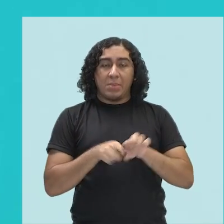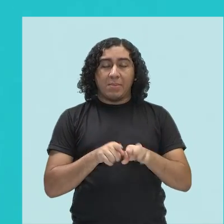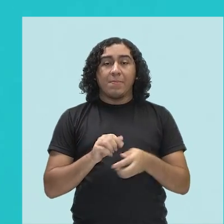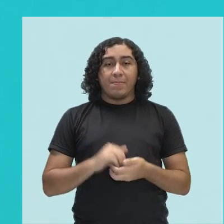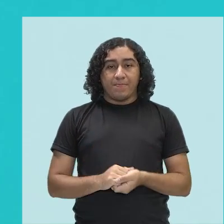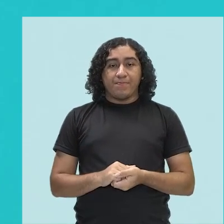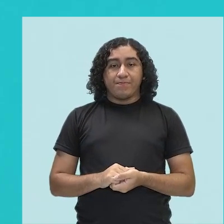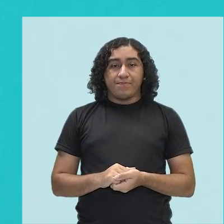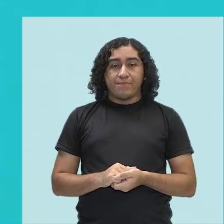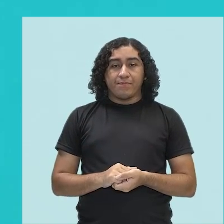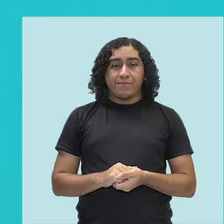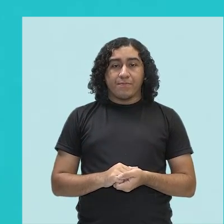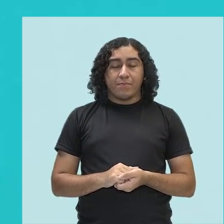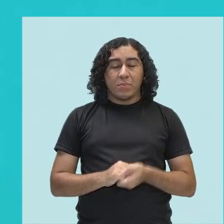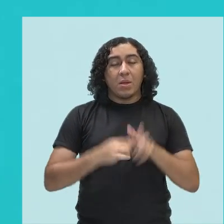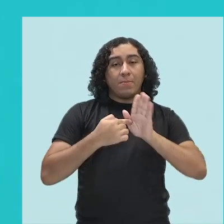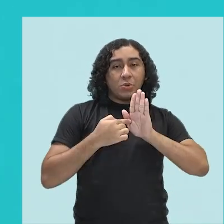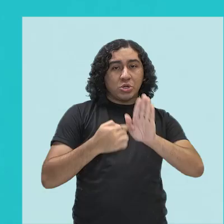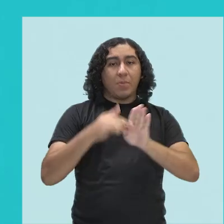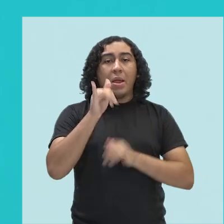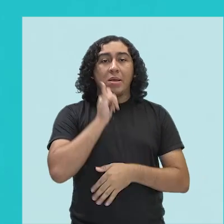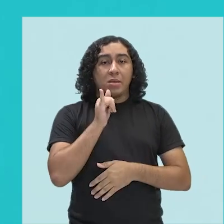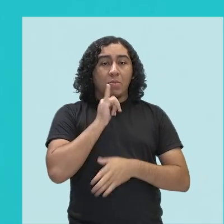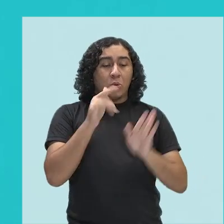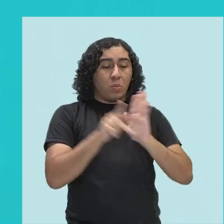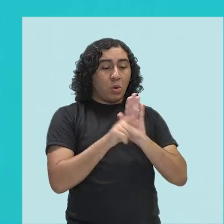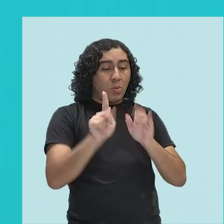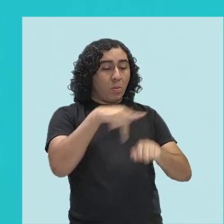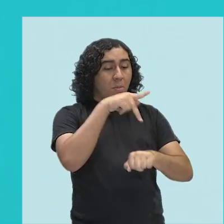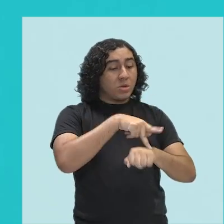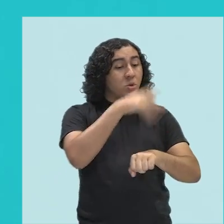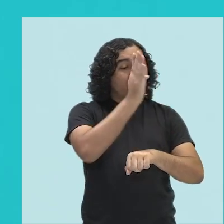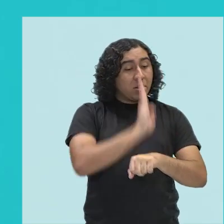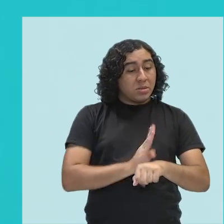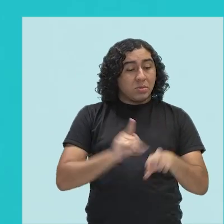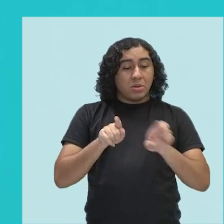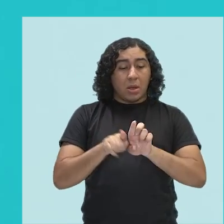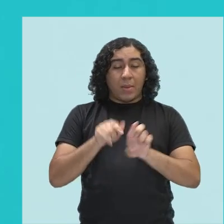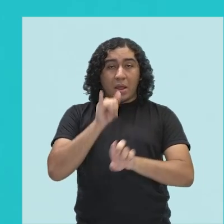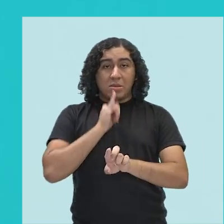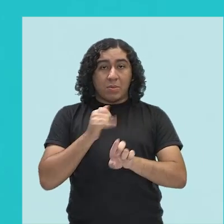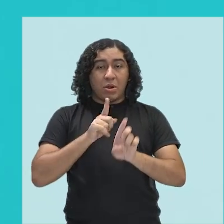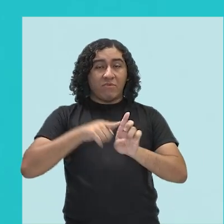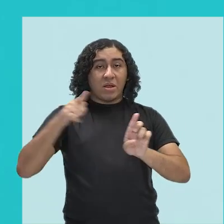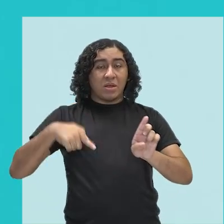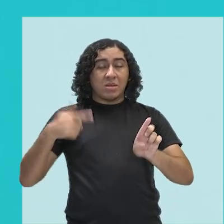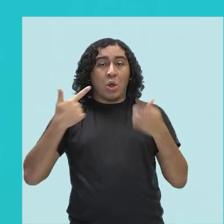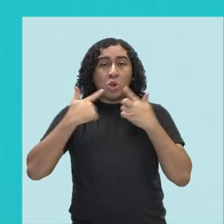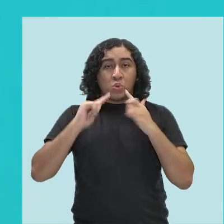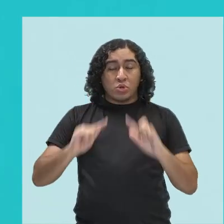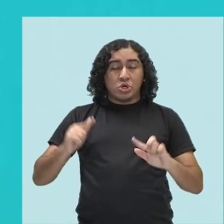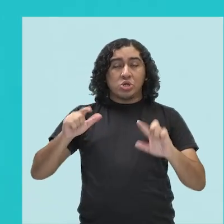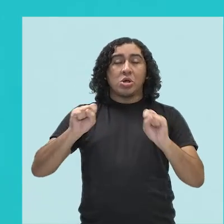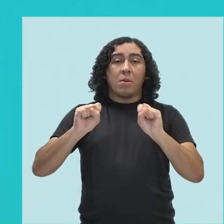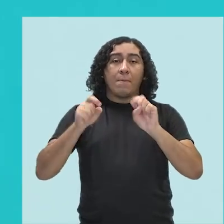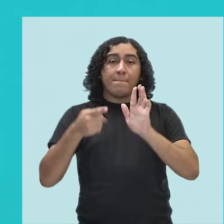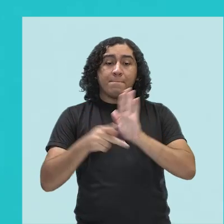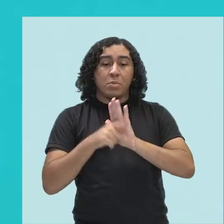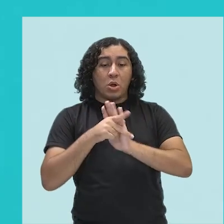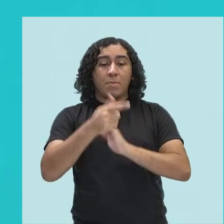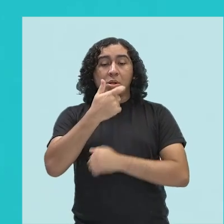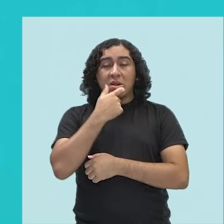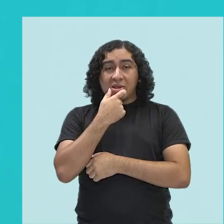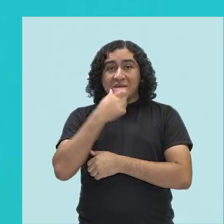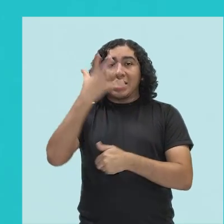nasceu. E nós colocamos ali exemplos do Brasil, exemplos de variação linguísticas da língua inglesa,